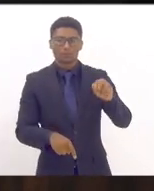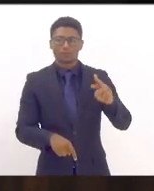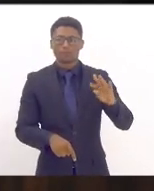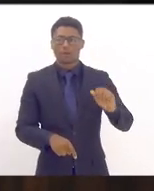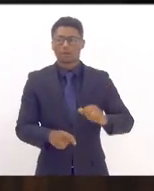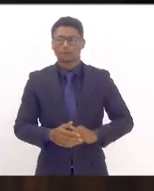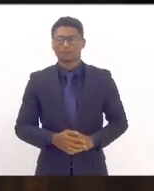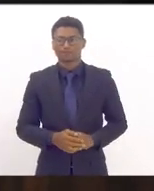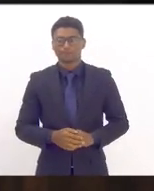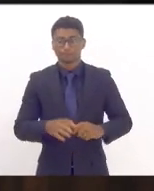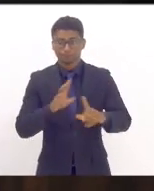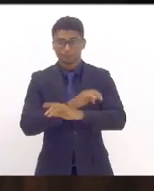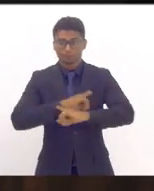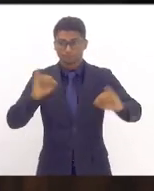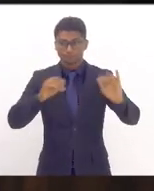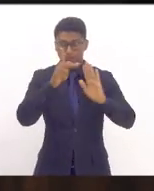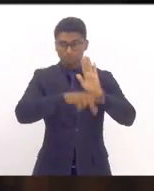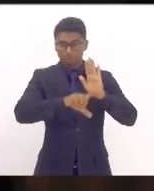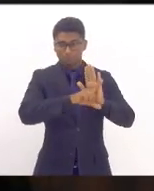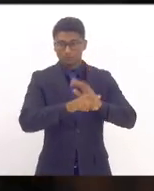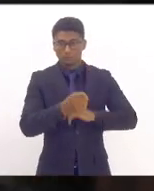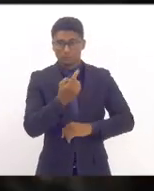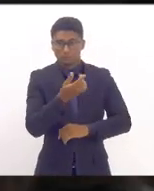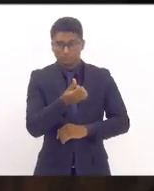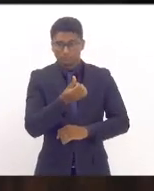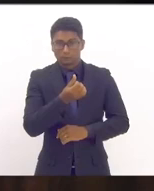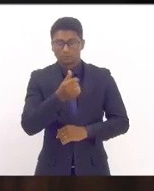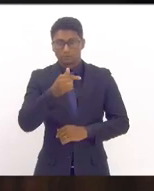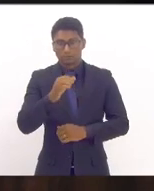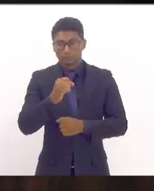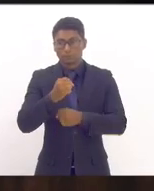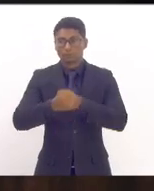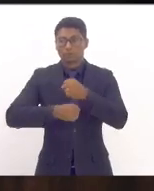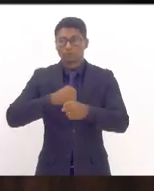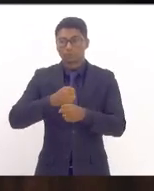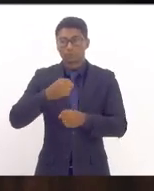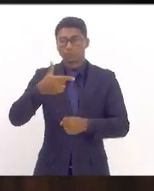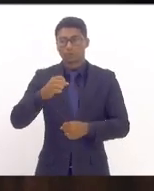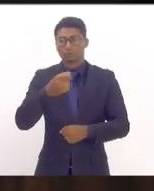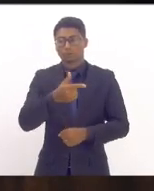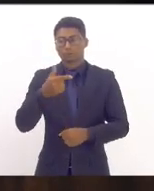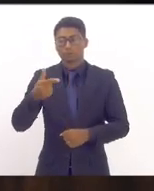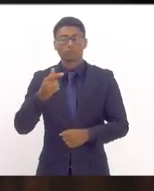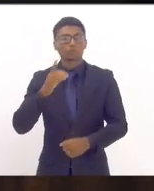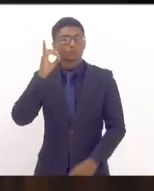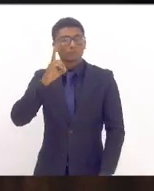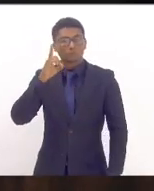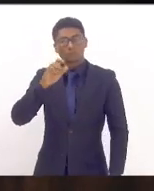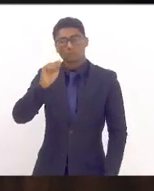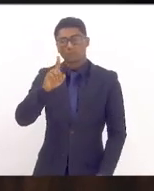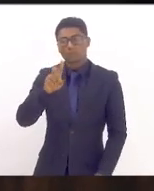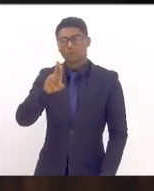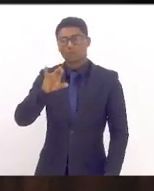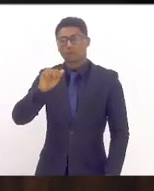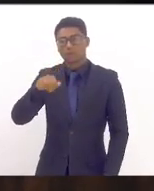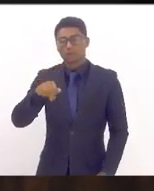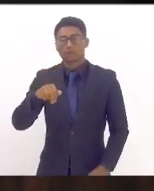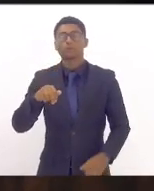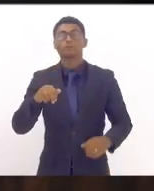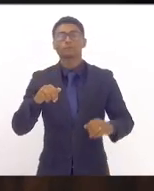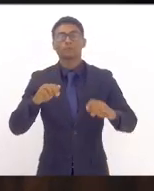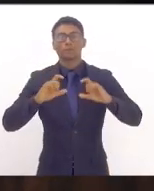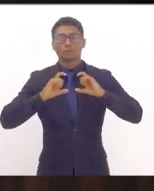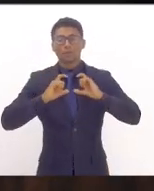anuncio o projeto de resolução 1670 de 22 de autoria deputada Adriana Baltazar consegue medalha Tiradentes respectiva